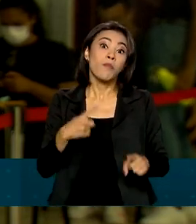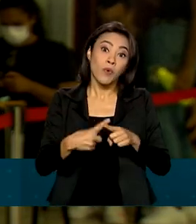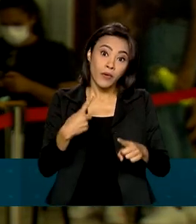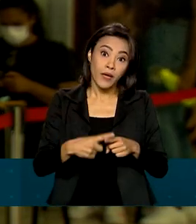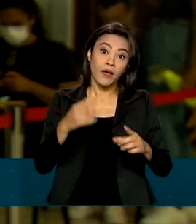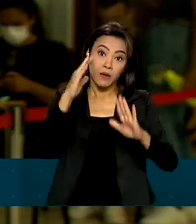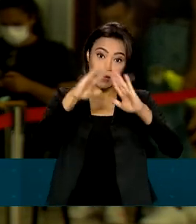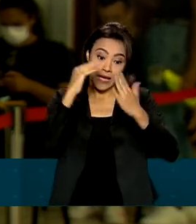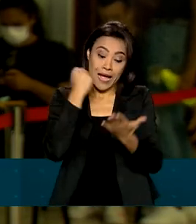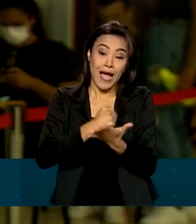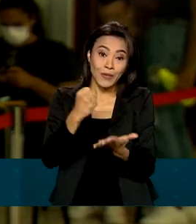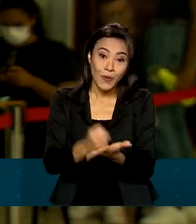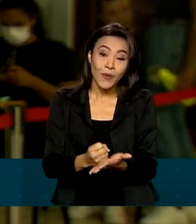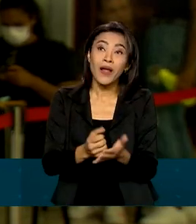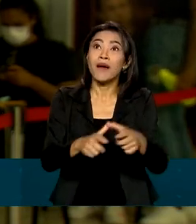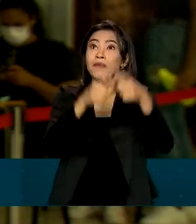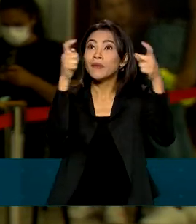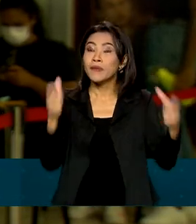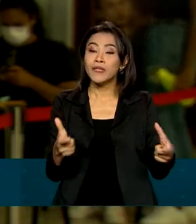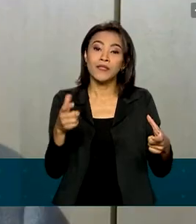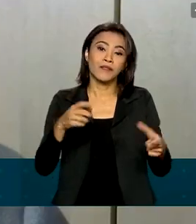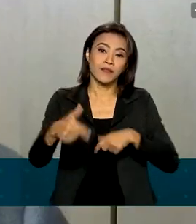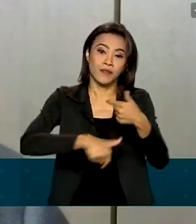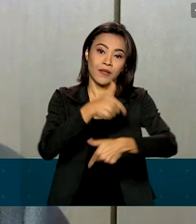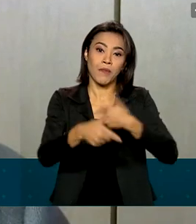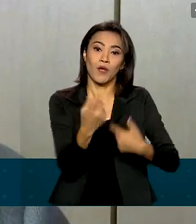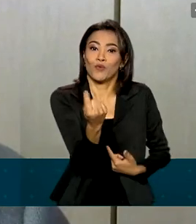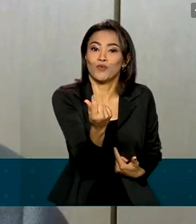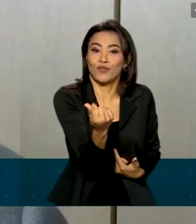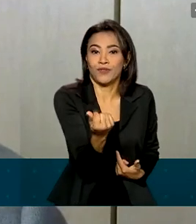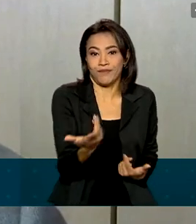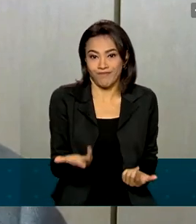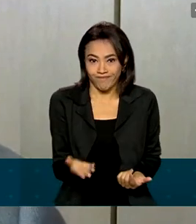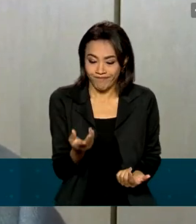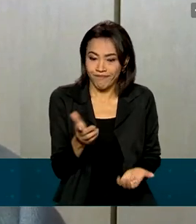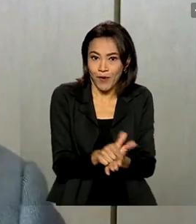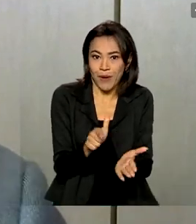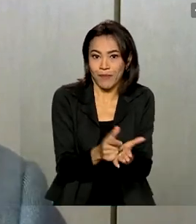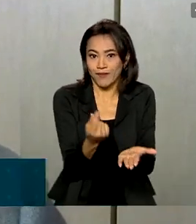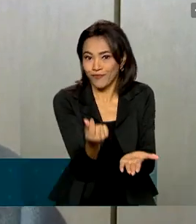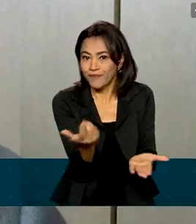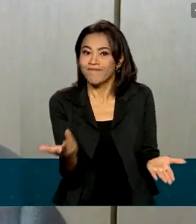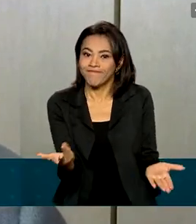ainda trabalham apenas com dinheiro em espécie. Com o SERP, isso passa a ser,